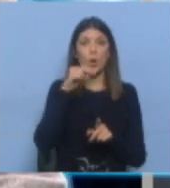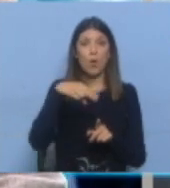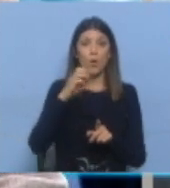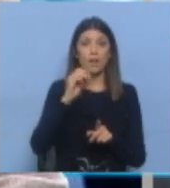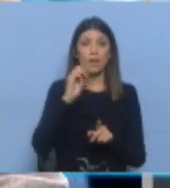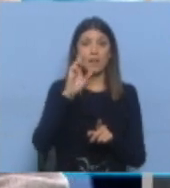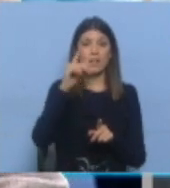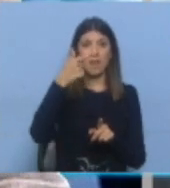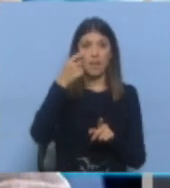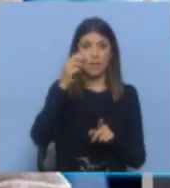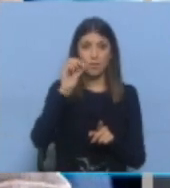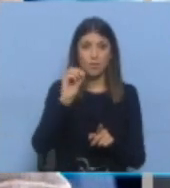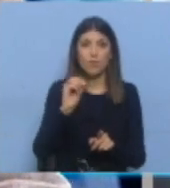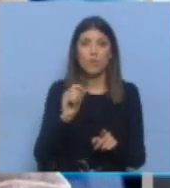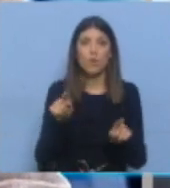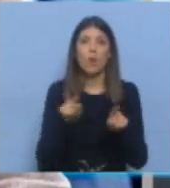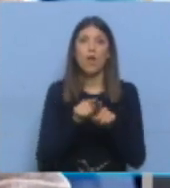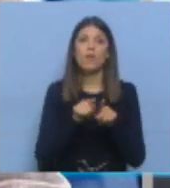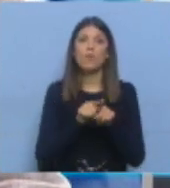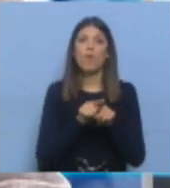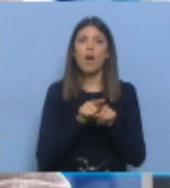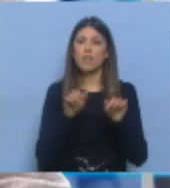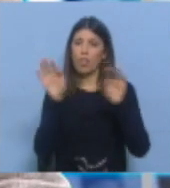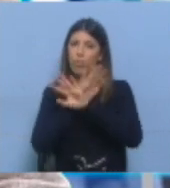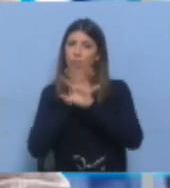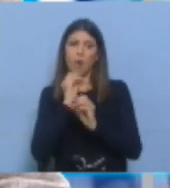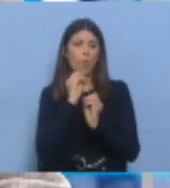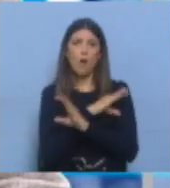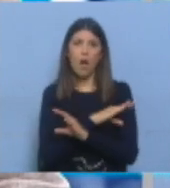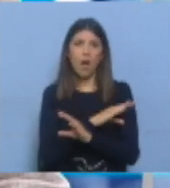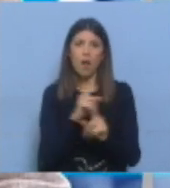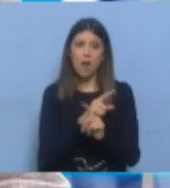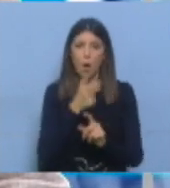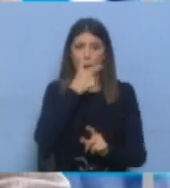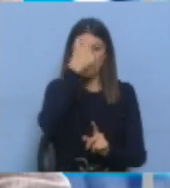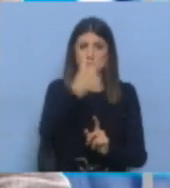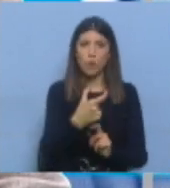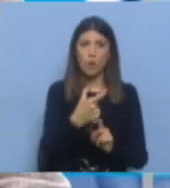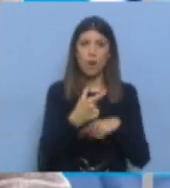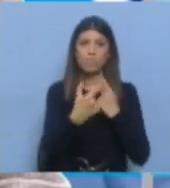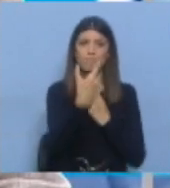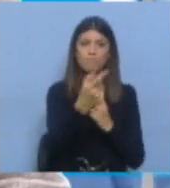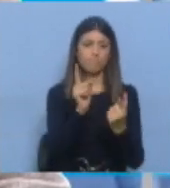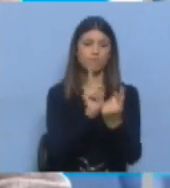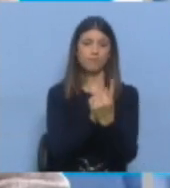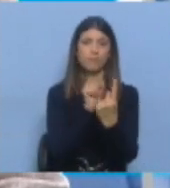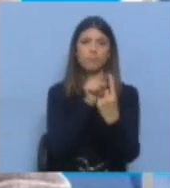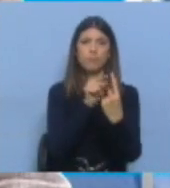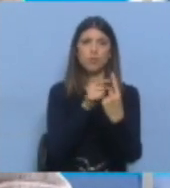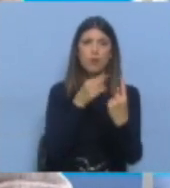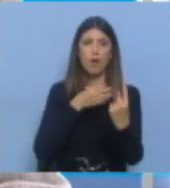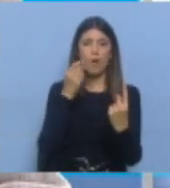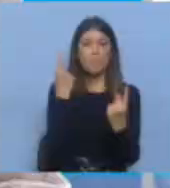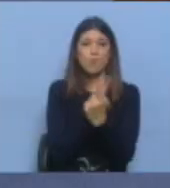Não há uma abstração. O outro, a pessoa, não é uma abstração, são pessoas. O preso tem